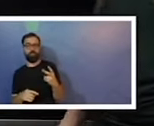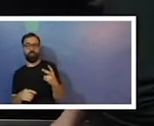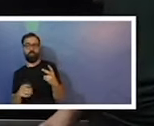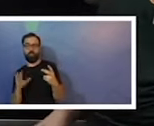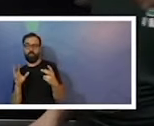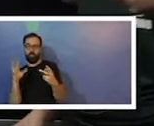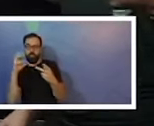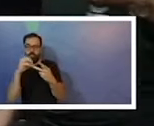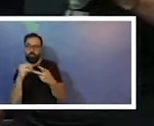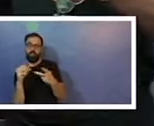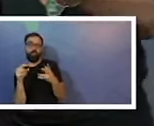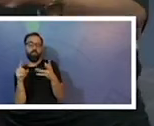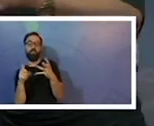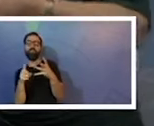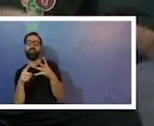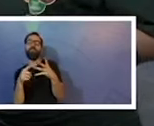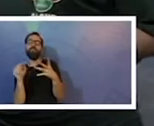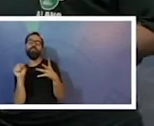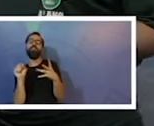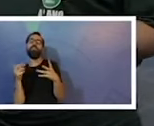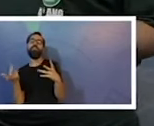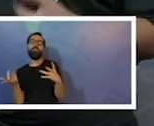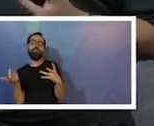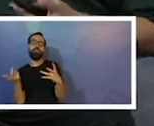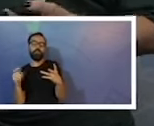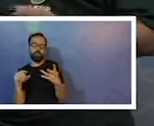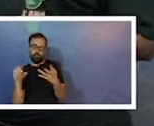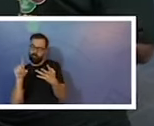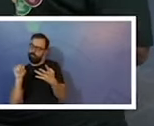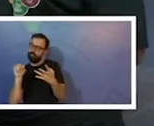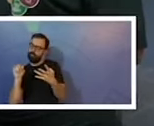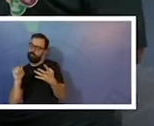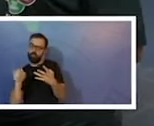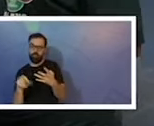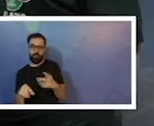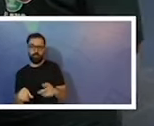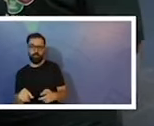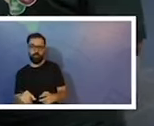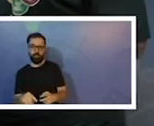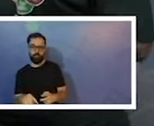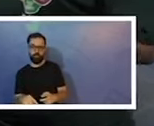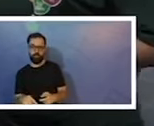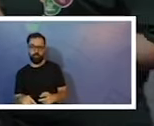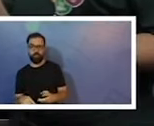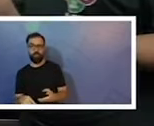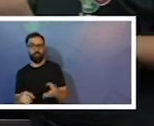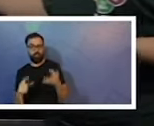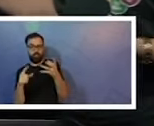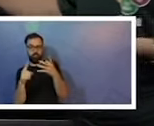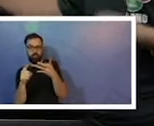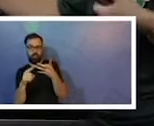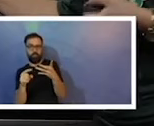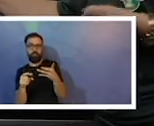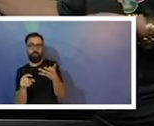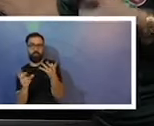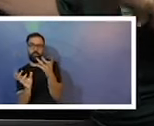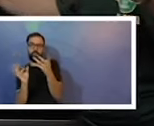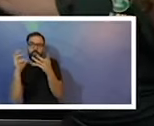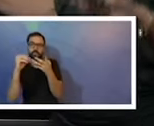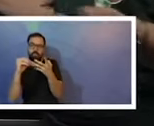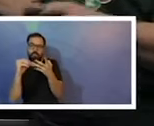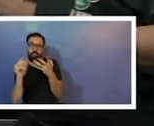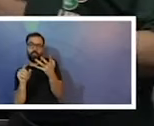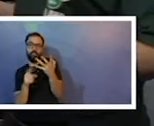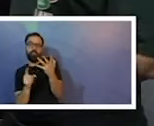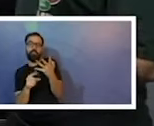animais. Quer dizer, a Joaninha vai ter alguns pássaros que comem a Joaninha, que se alimentam. E que os pássaros são presas do gavião, quer